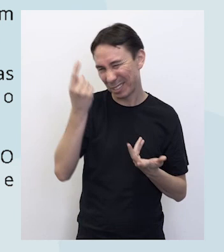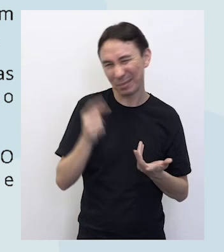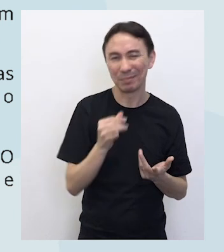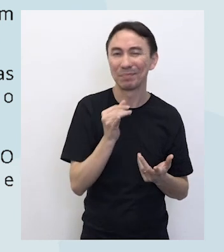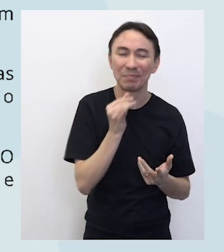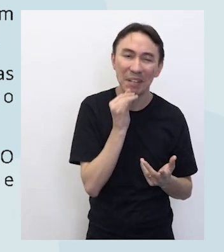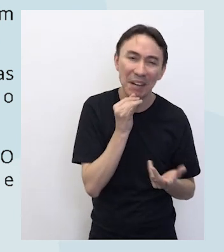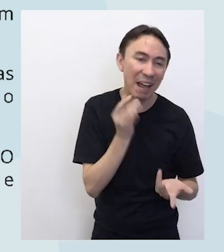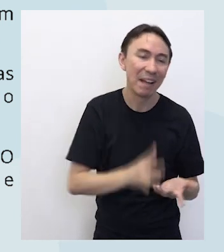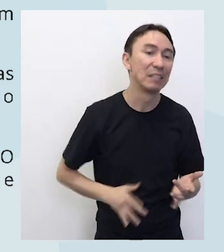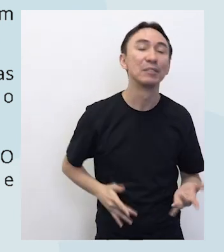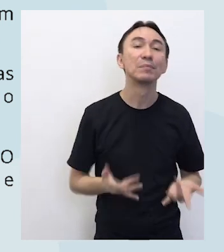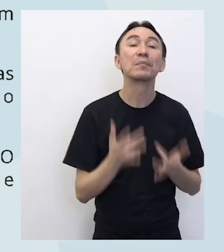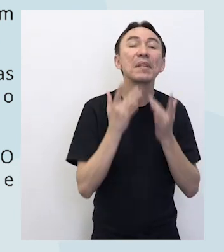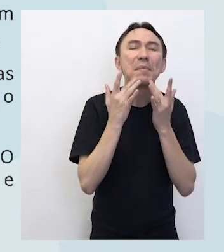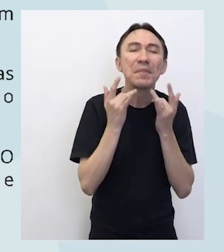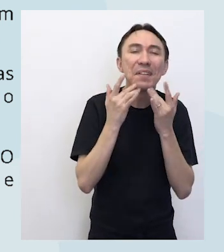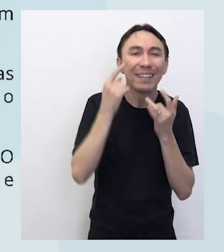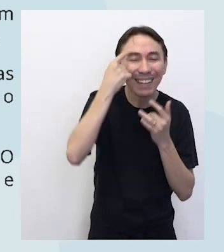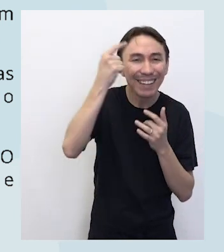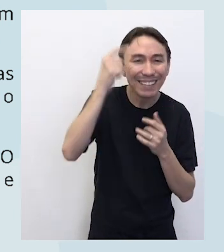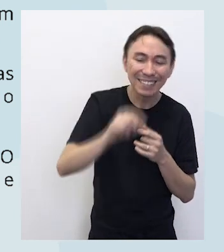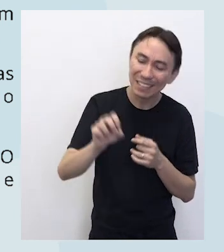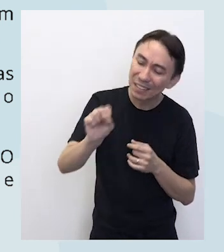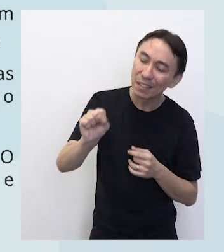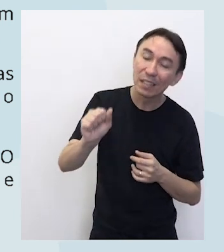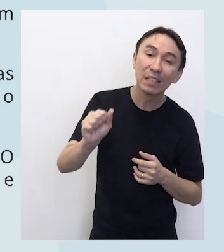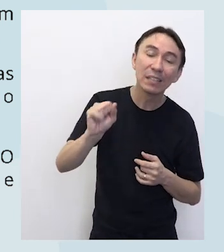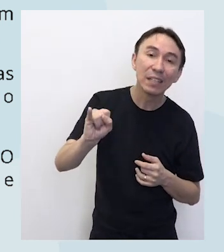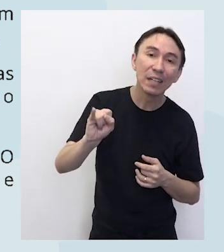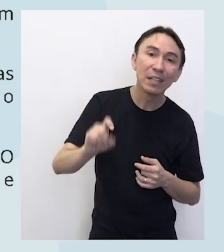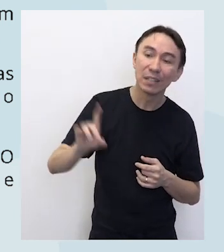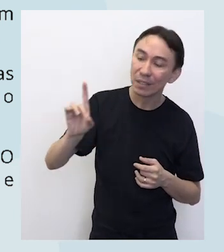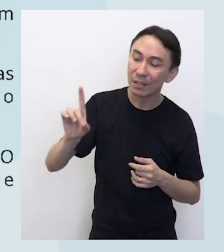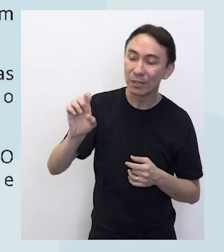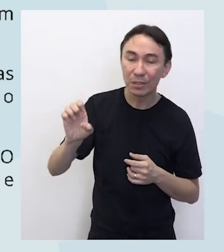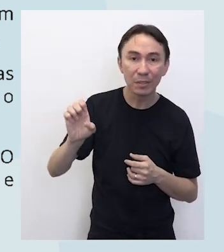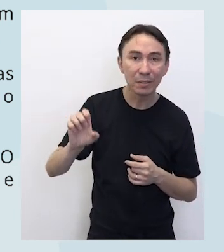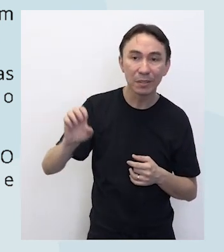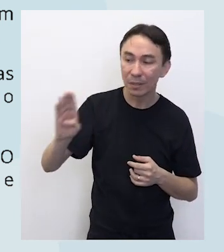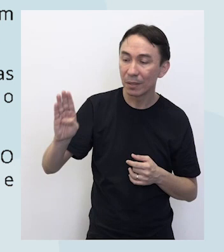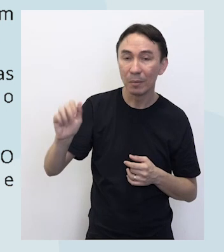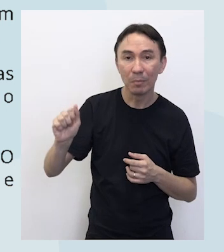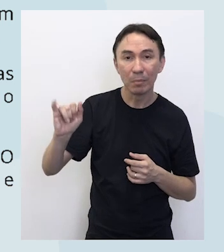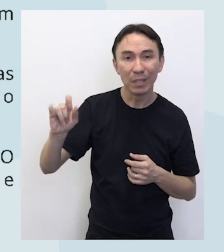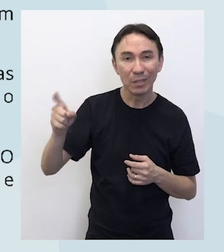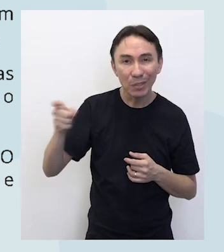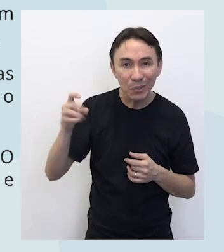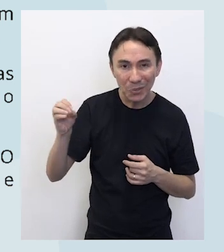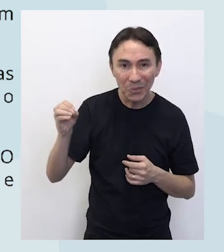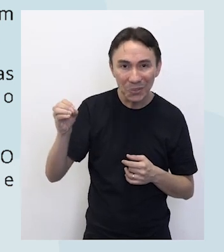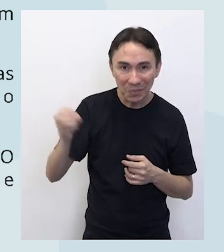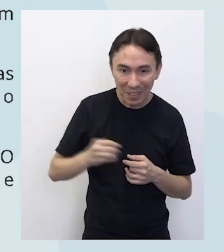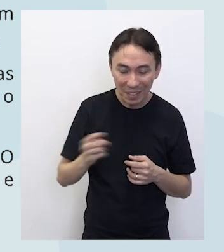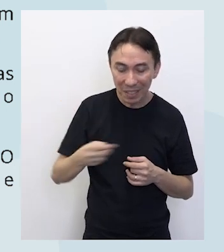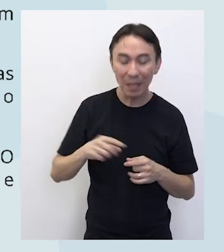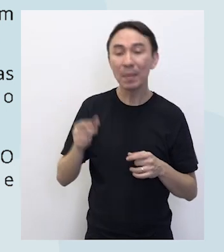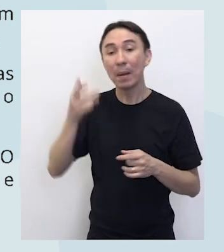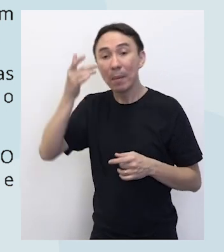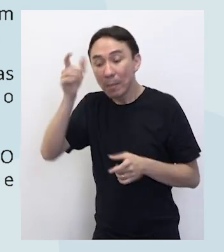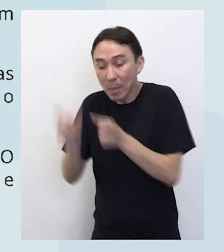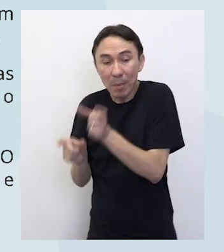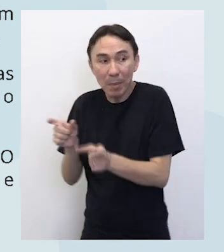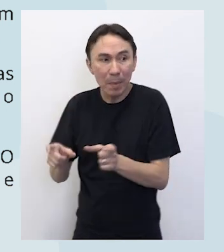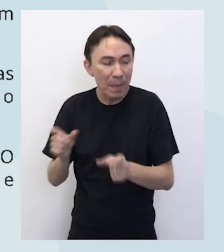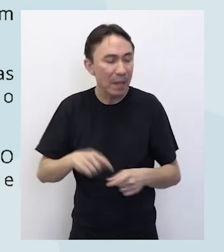num teatro convencional, ok. Só que vira e mexe, vocês viram que os artistas ali, eles interrompiam a ação dramática e interagiam com o público, mexiam